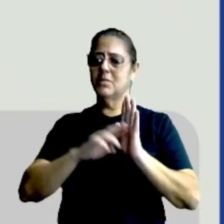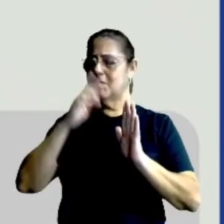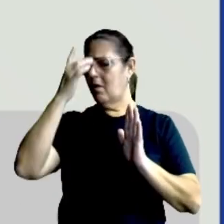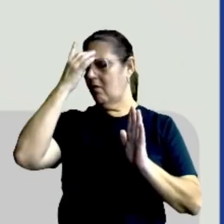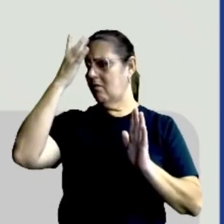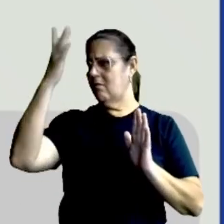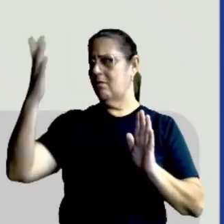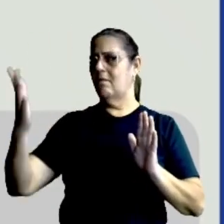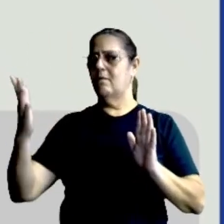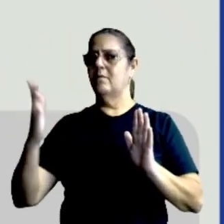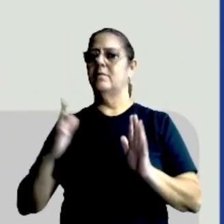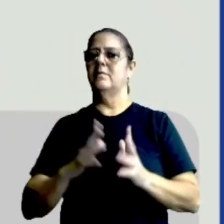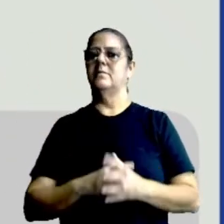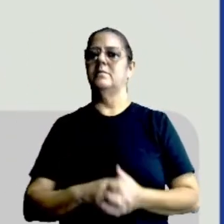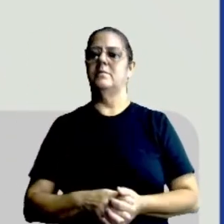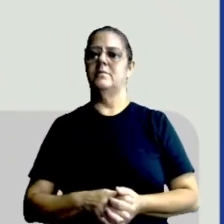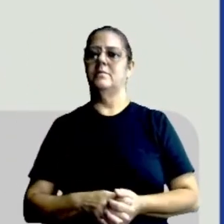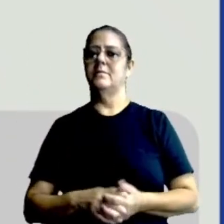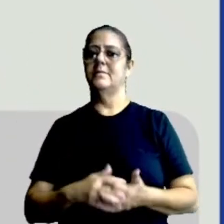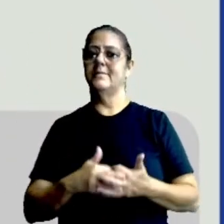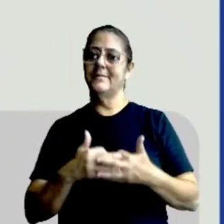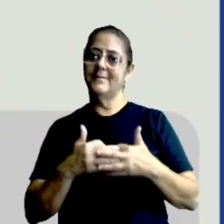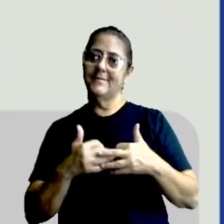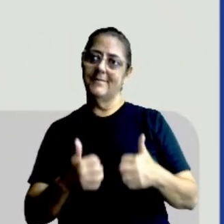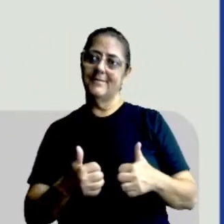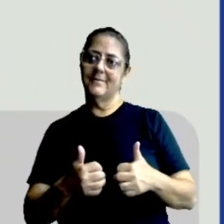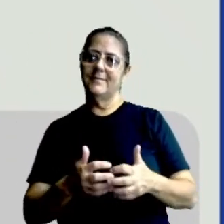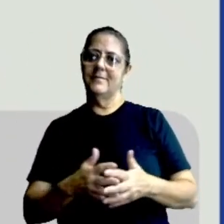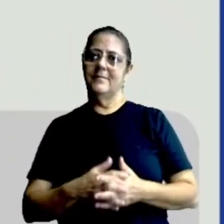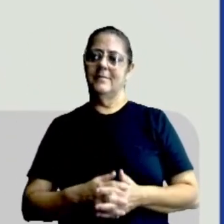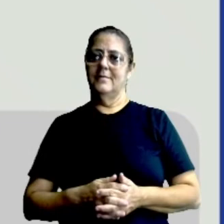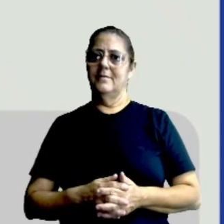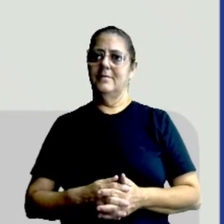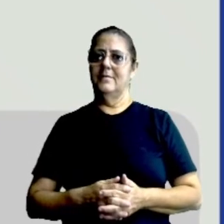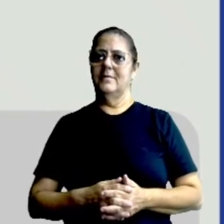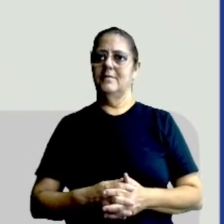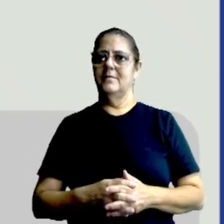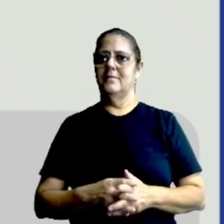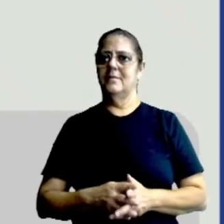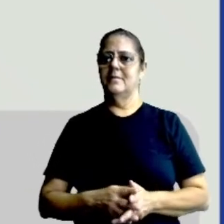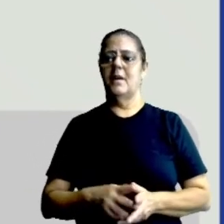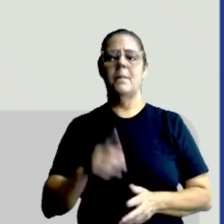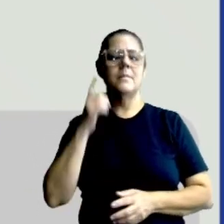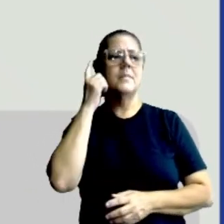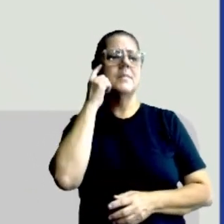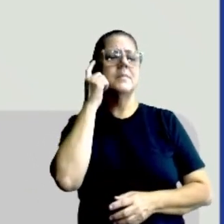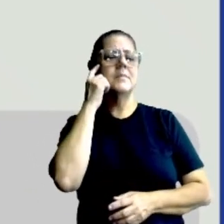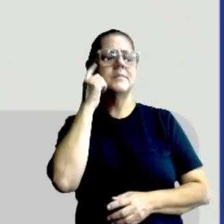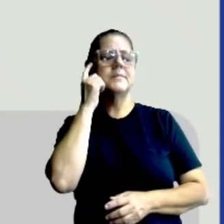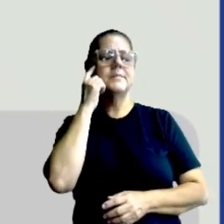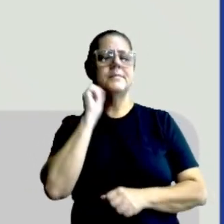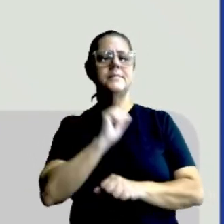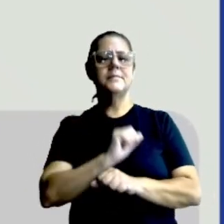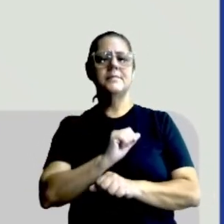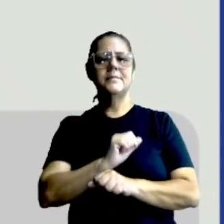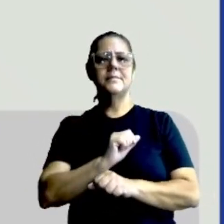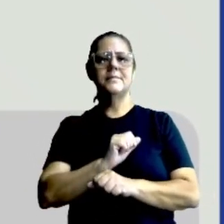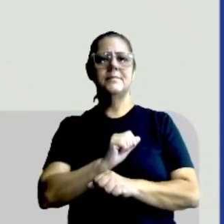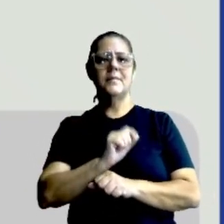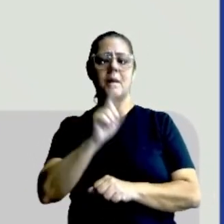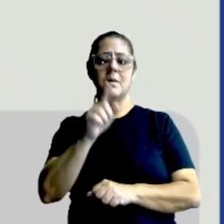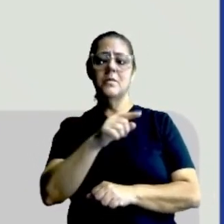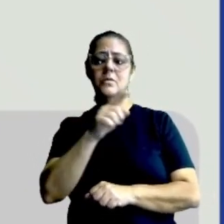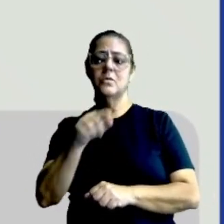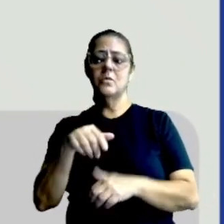fácil fácil certo então aí alguns segundos para vocês pensarem e vocês